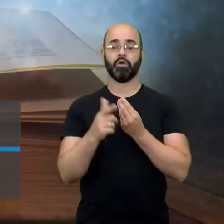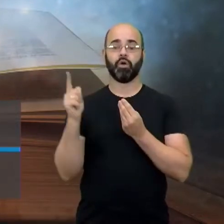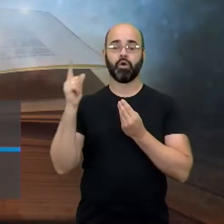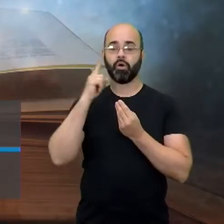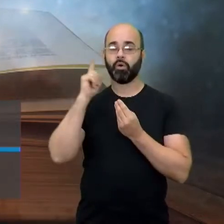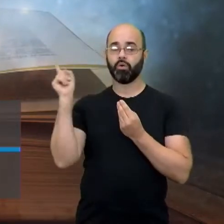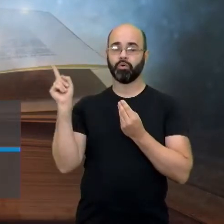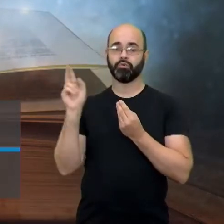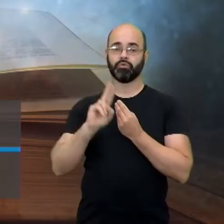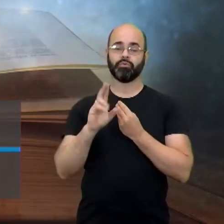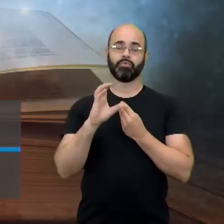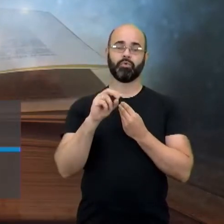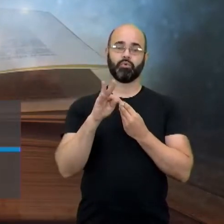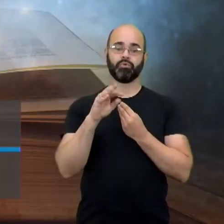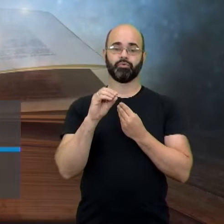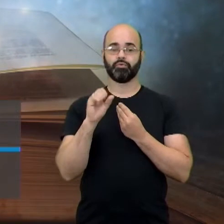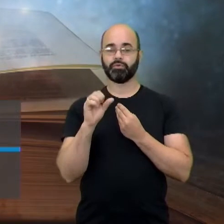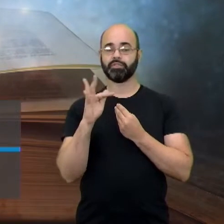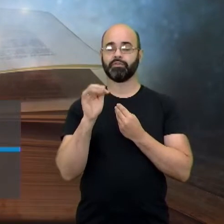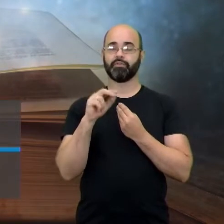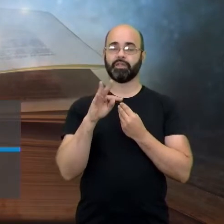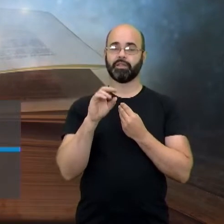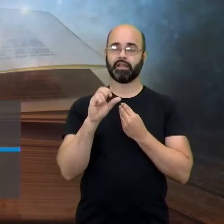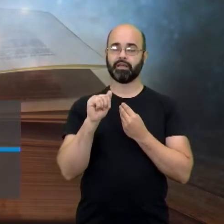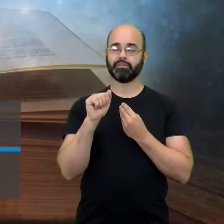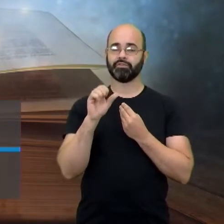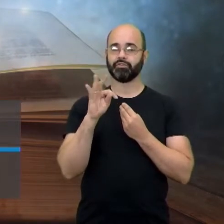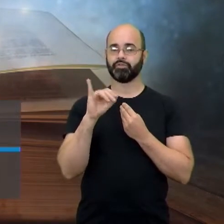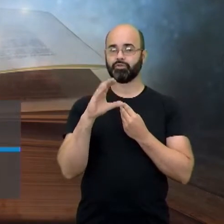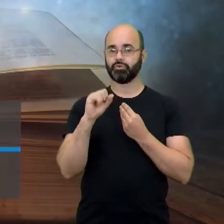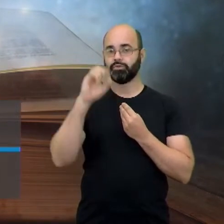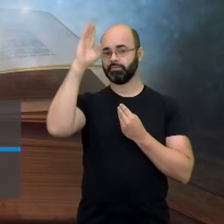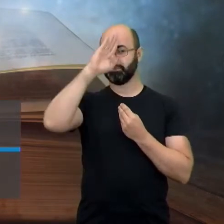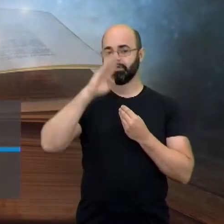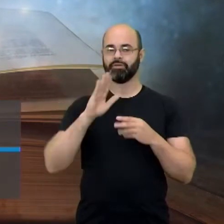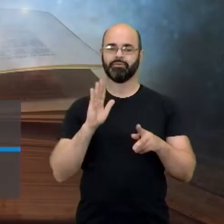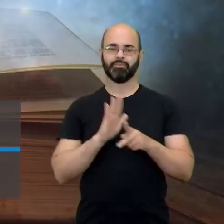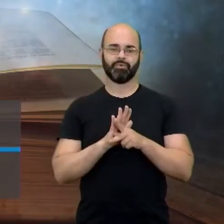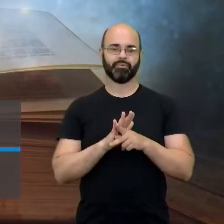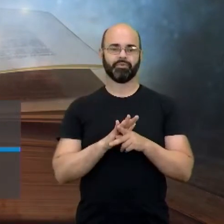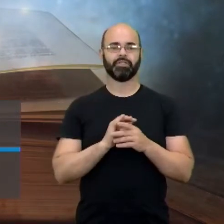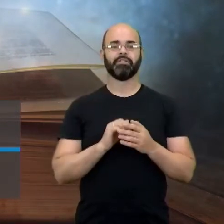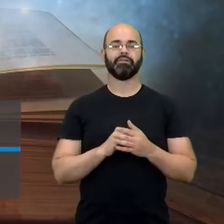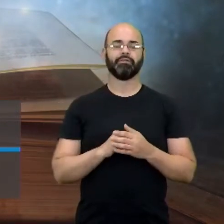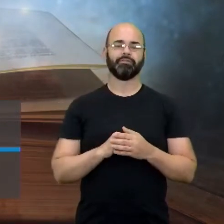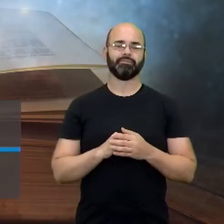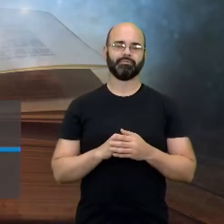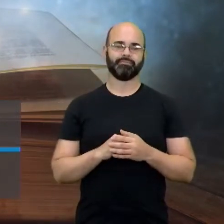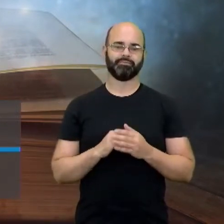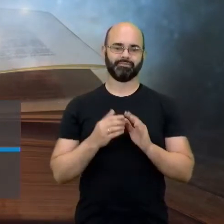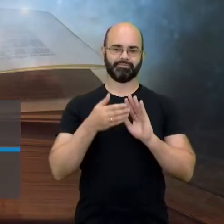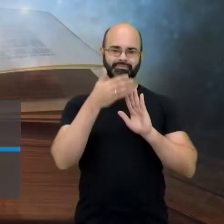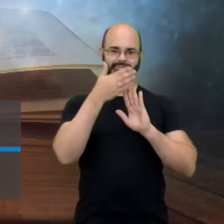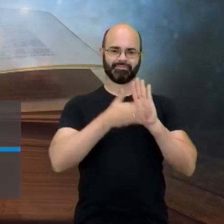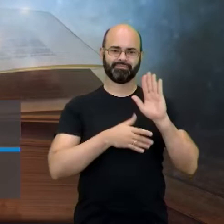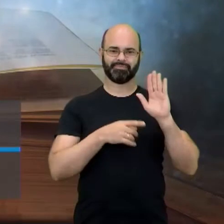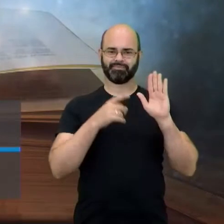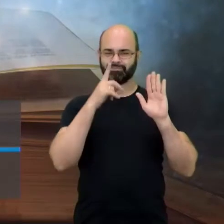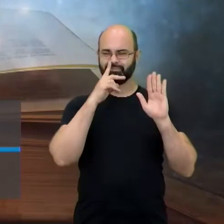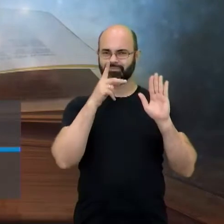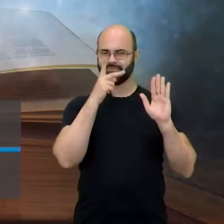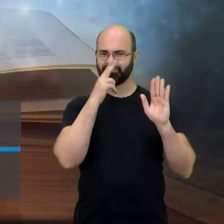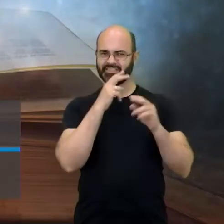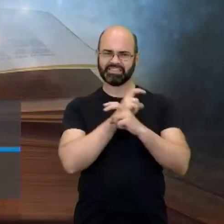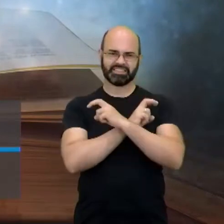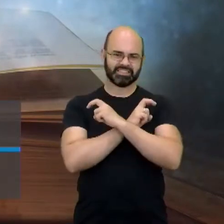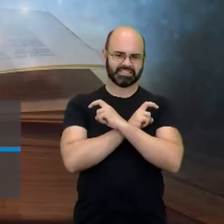Contos Fantásticos Brasileiros, e vocês acham na escola, ó, essa capinha aqui tem tipo uma caveirinha na